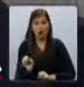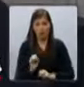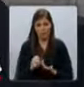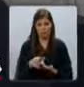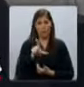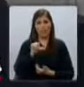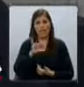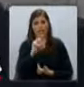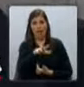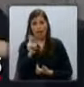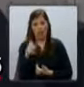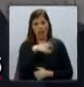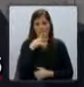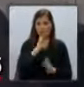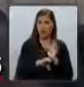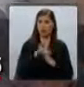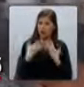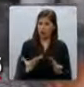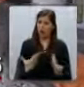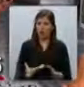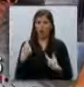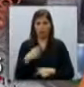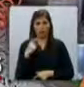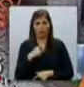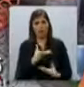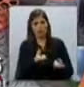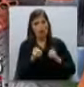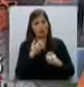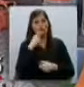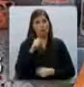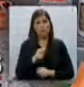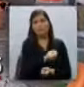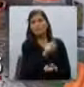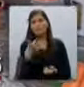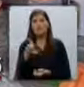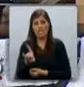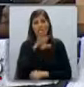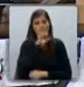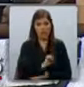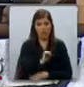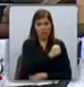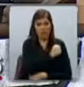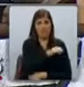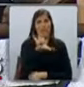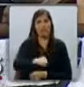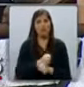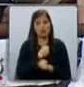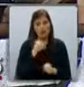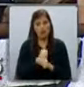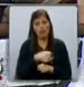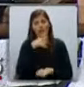Liliana grande já ter condições para mais para ter de volta as suas crianças em casa arranjou o trabalho diz ter aprendido